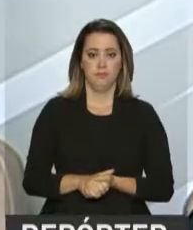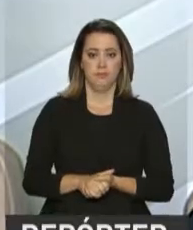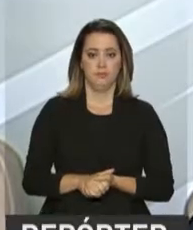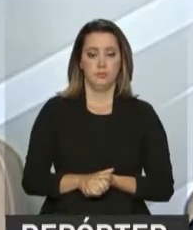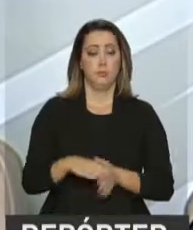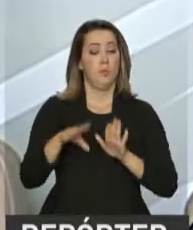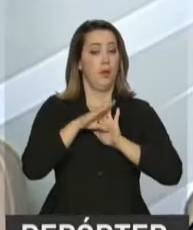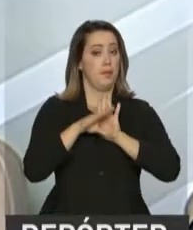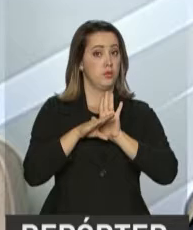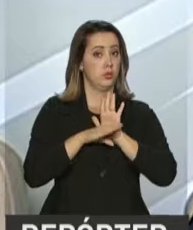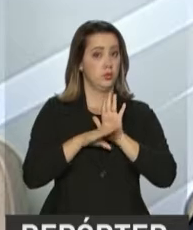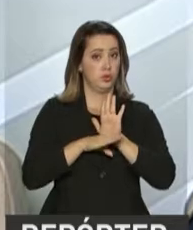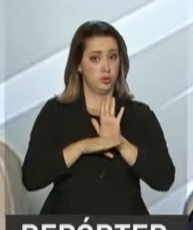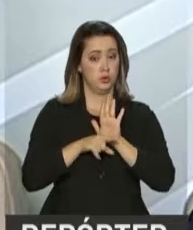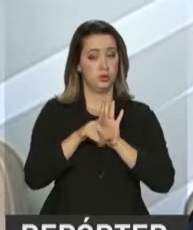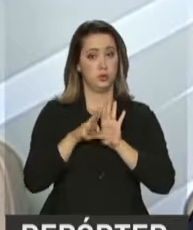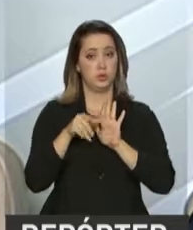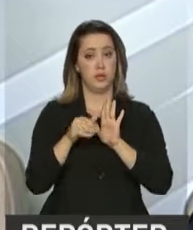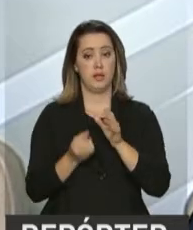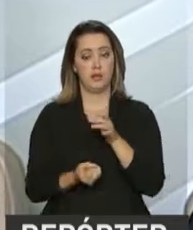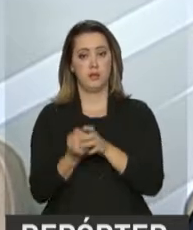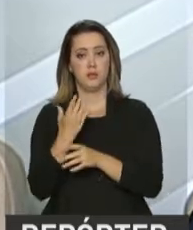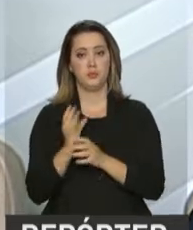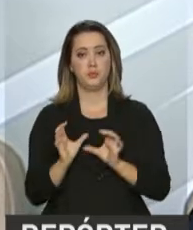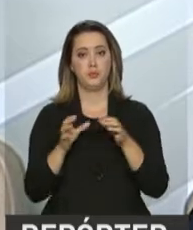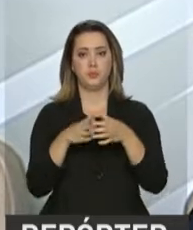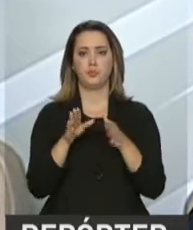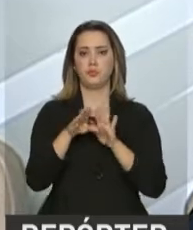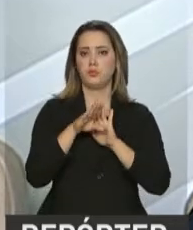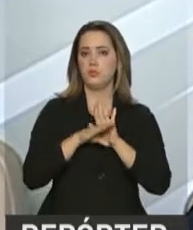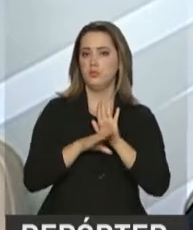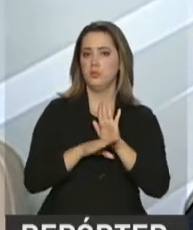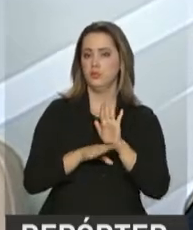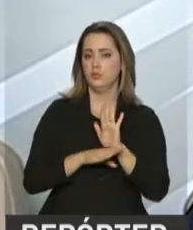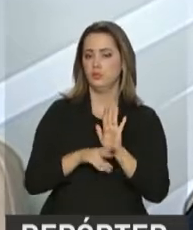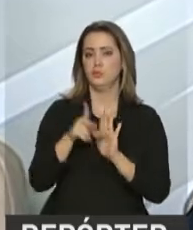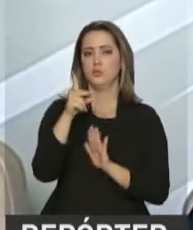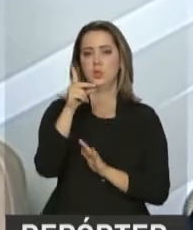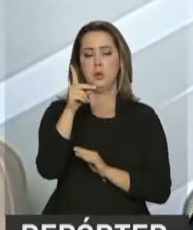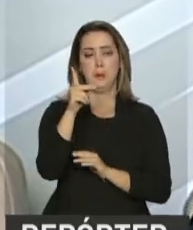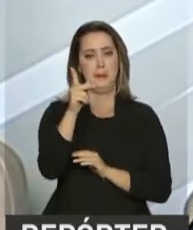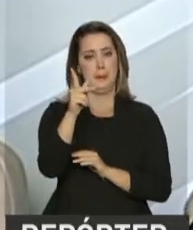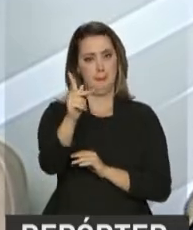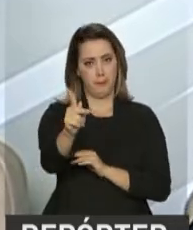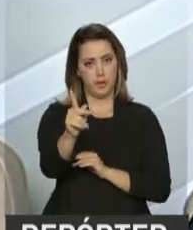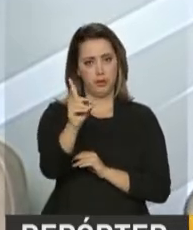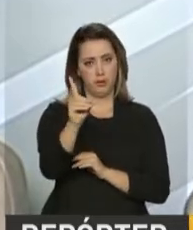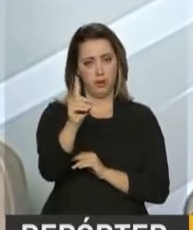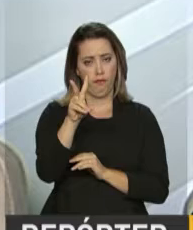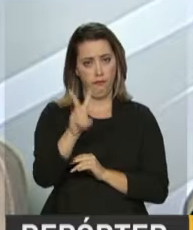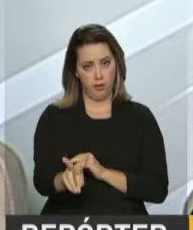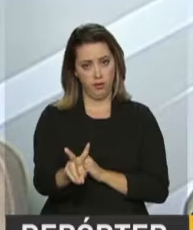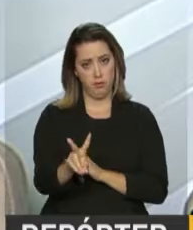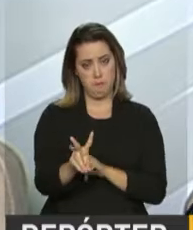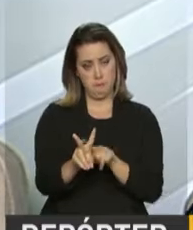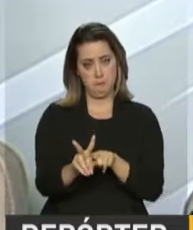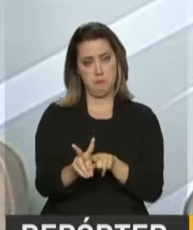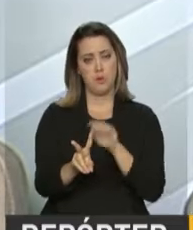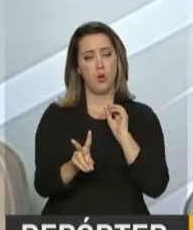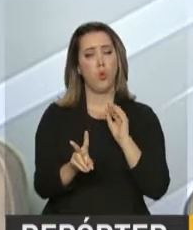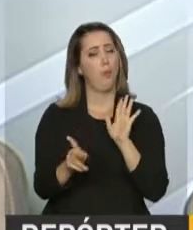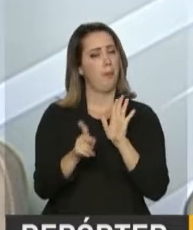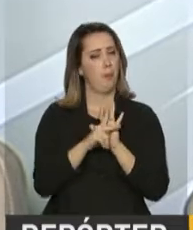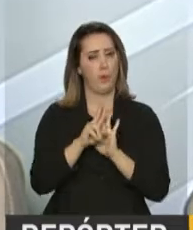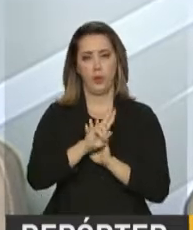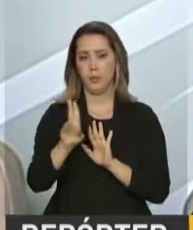A medida contempla, portanto, a criação de um programa de desligamento voluntário, que, como o próprio